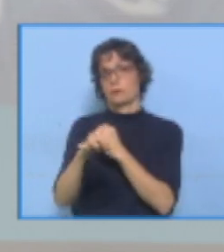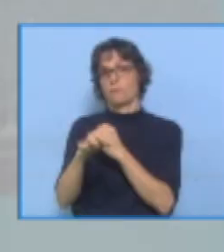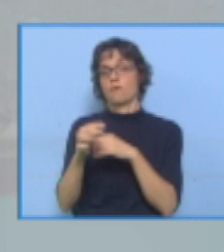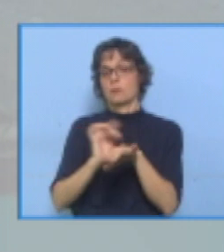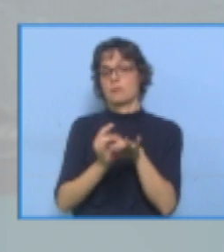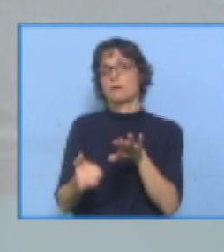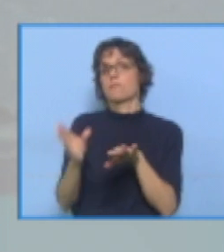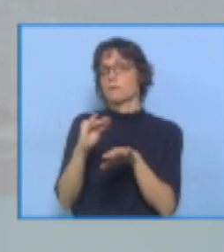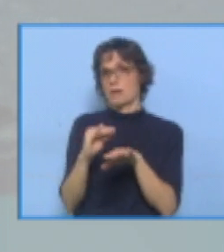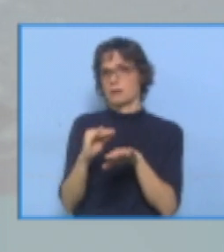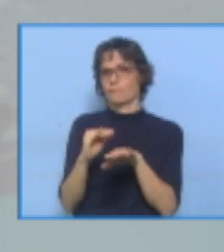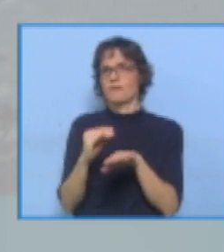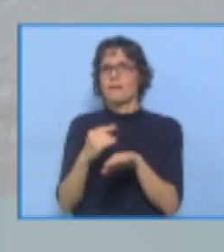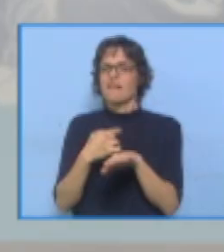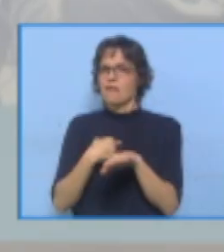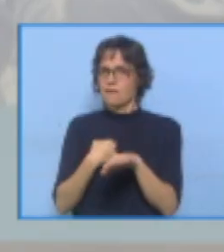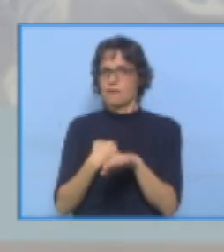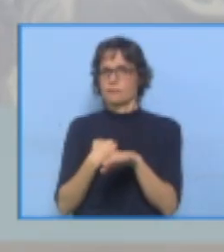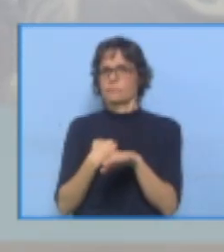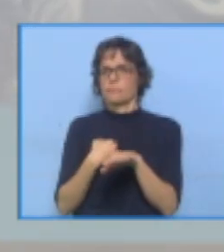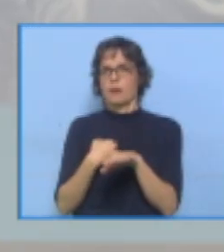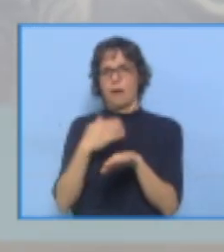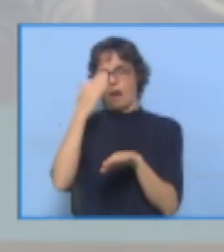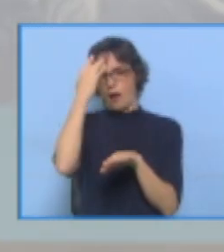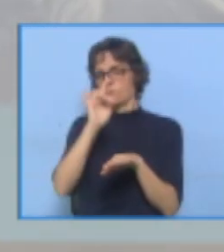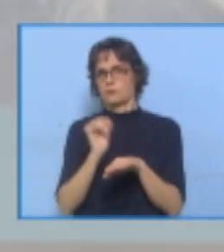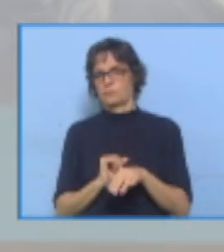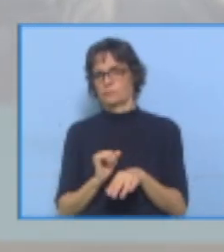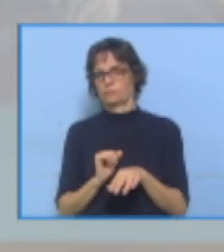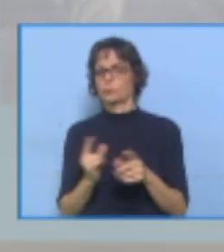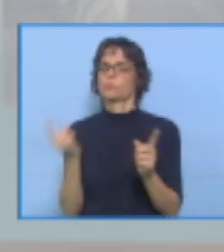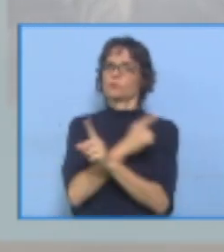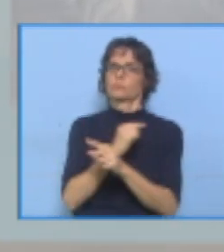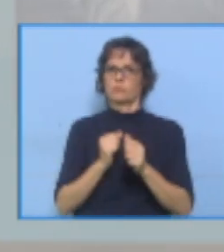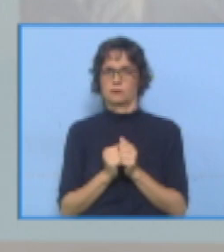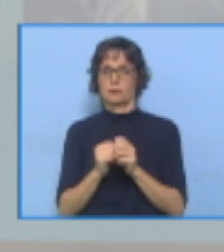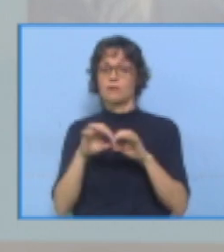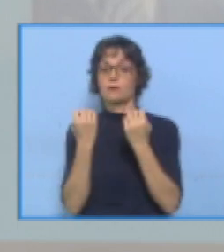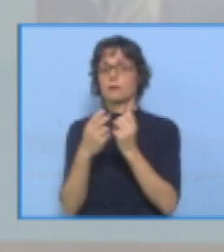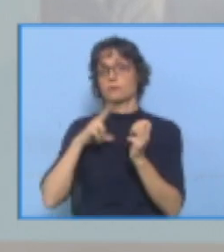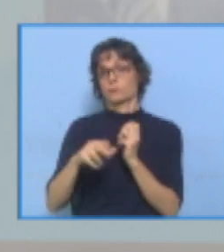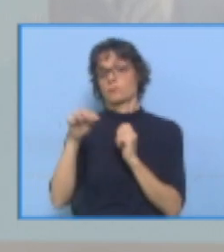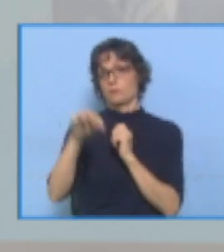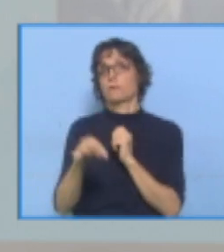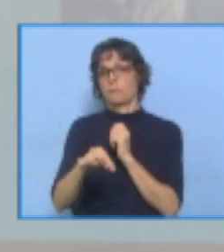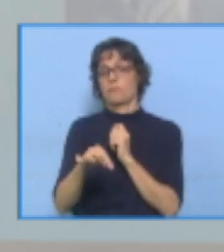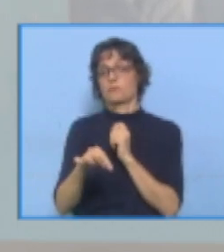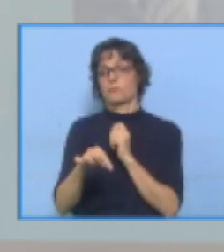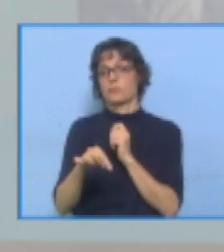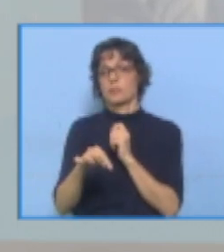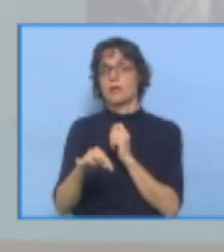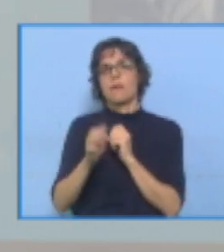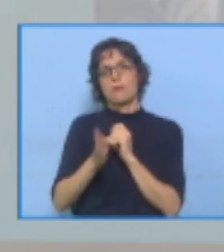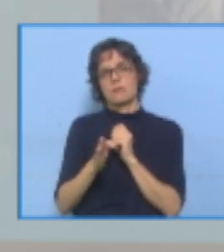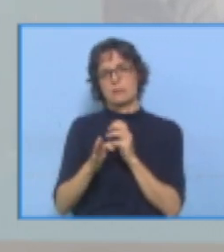sensível àquilo que é a violação do bem comum. Eu acho que, pelo contrário, a sociedade portuguesa tem que dar um grande